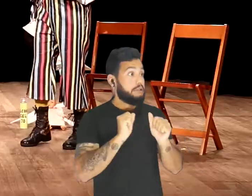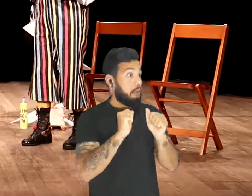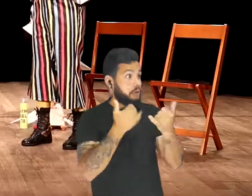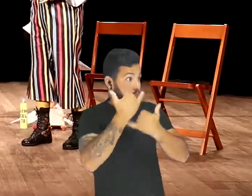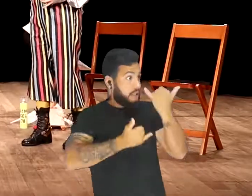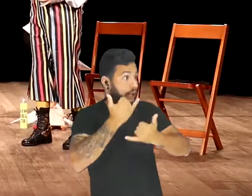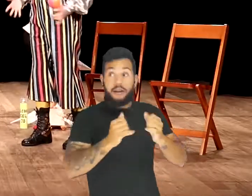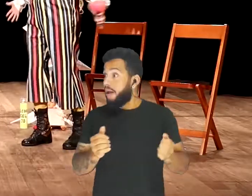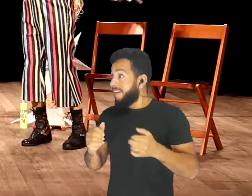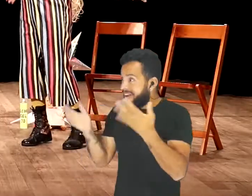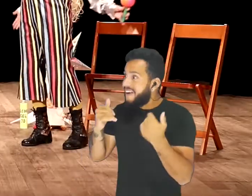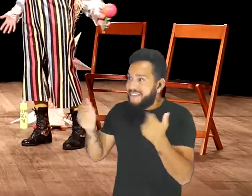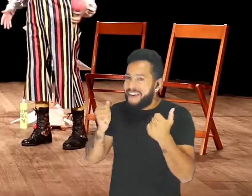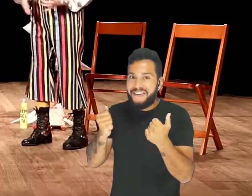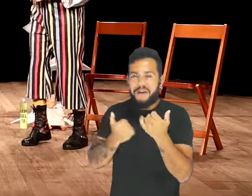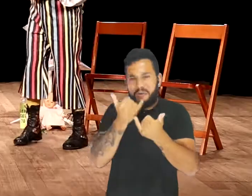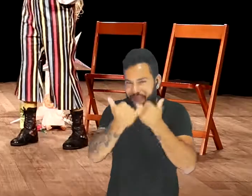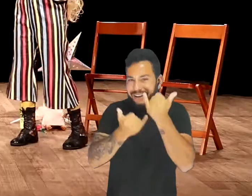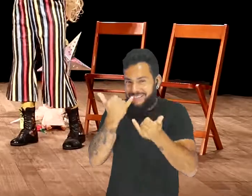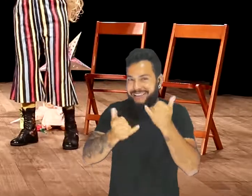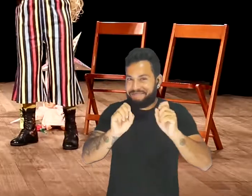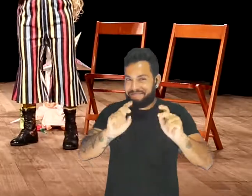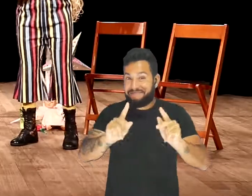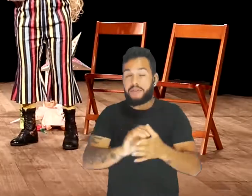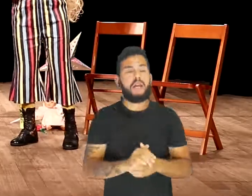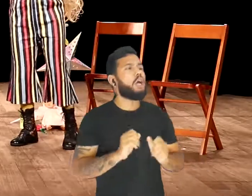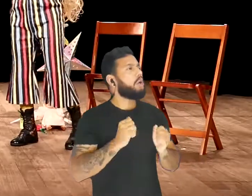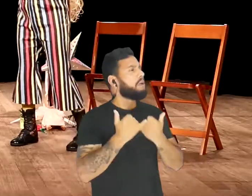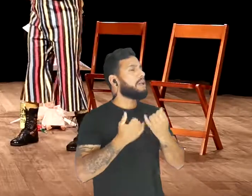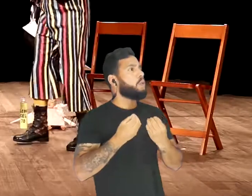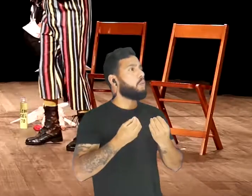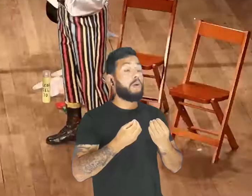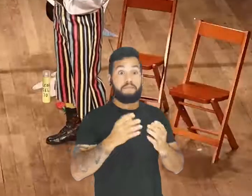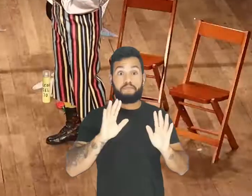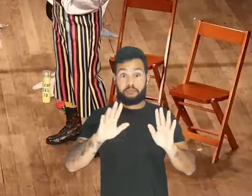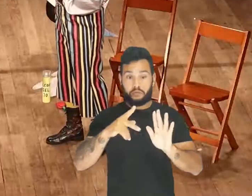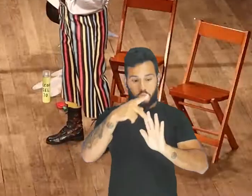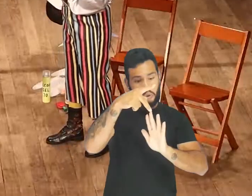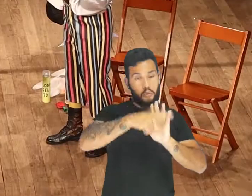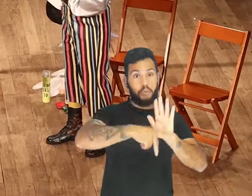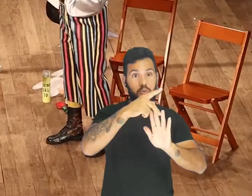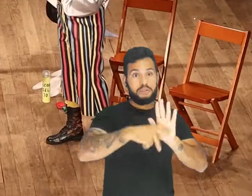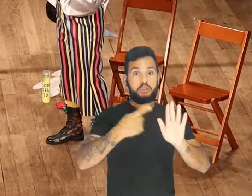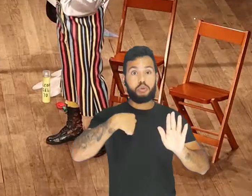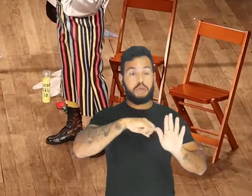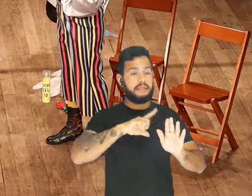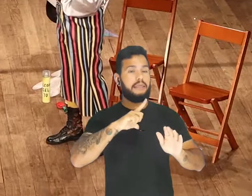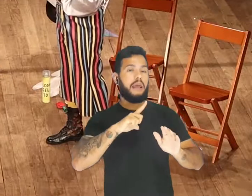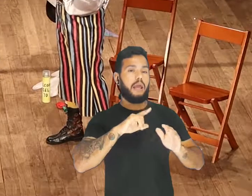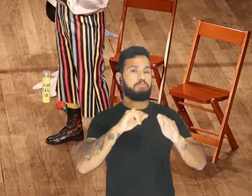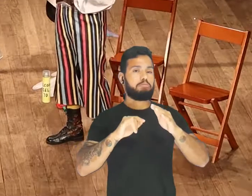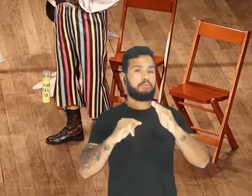pode fazer umas brincadeiras. Vamos. Claro. Então agora nós vamos fazer umas brincadeiras, tá? O que a gente podia brincar? O projeto, nós vamos em instituições